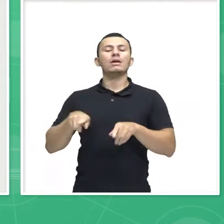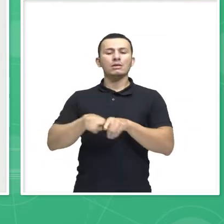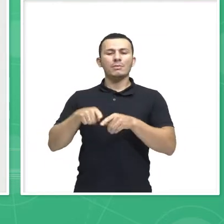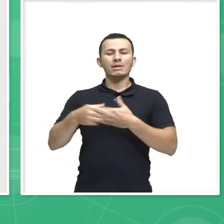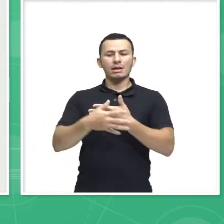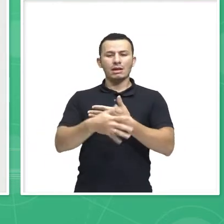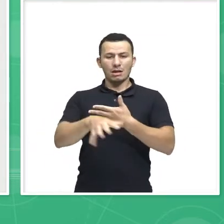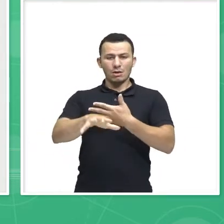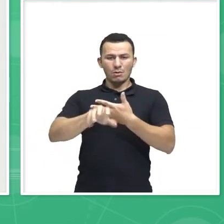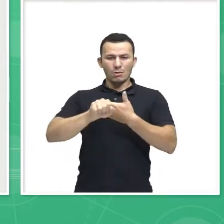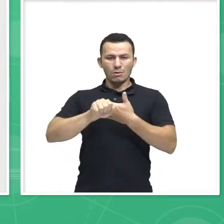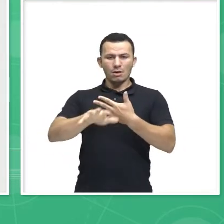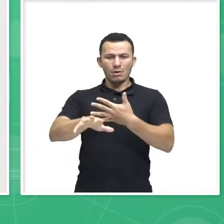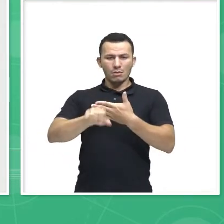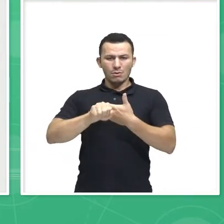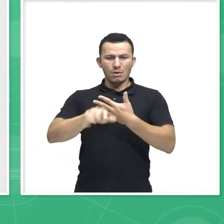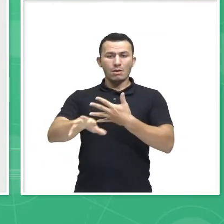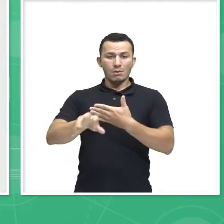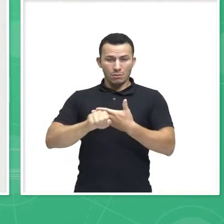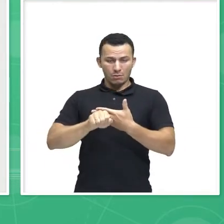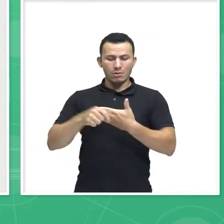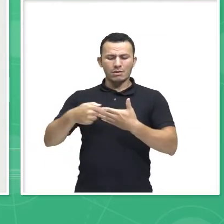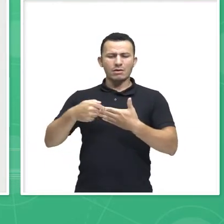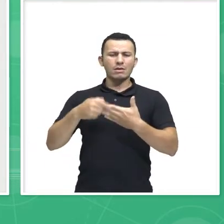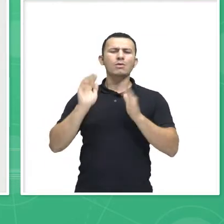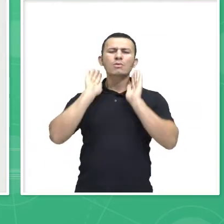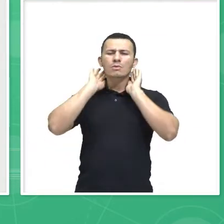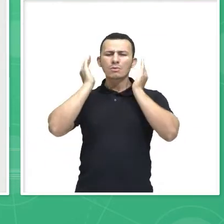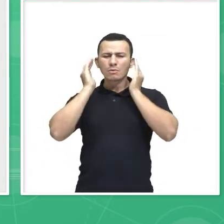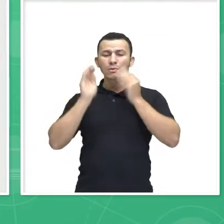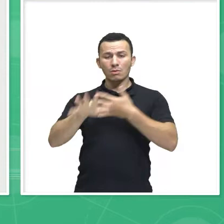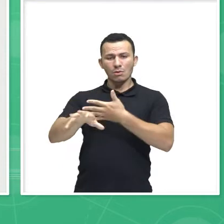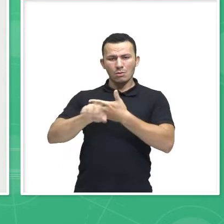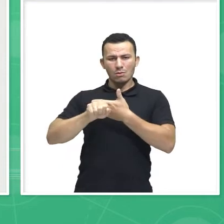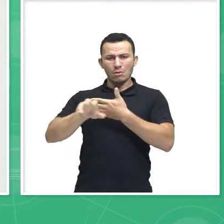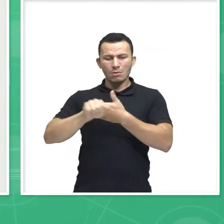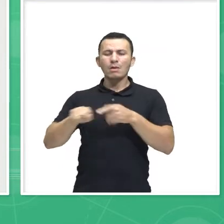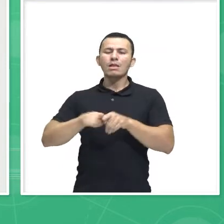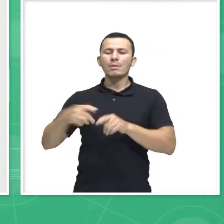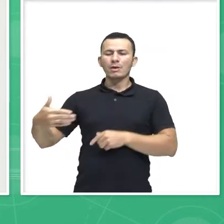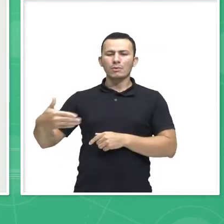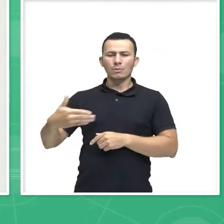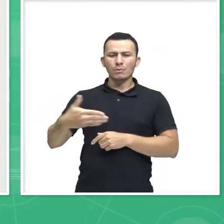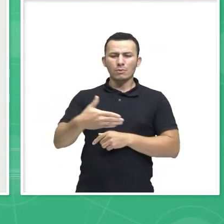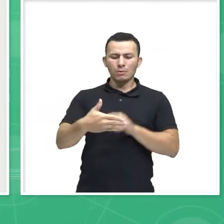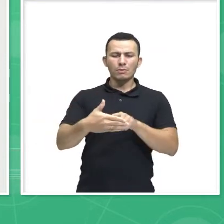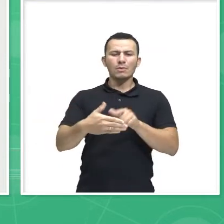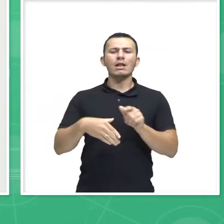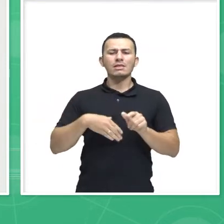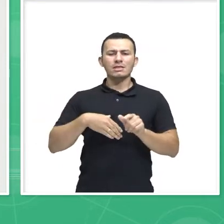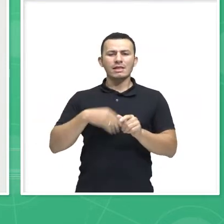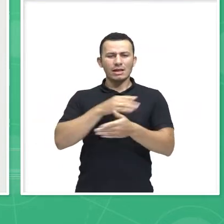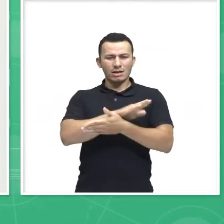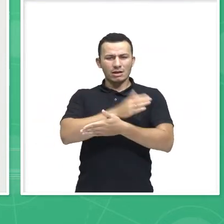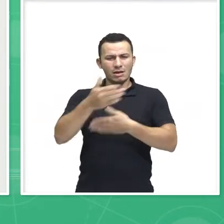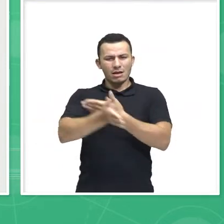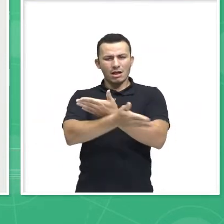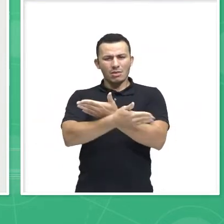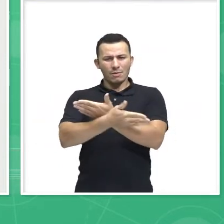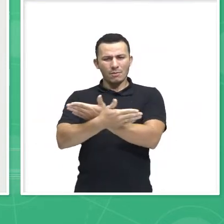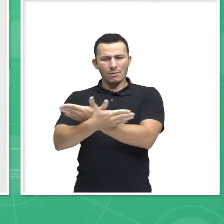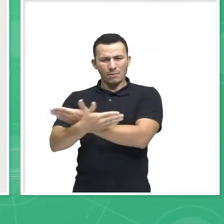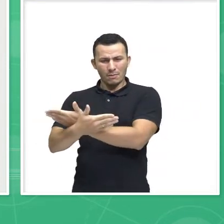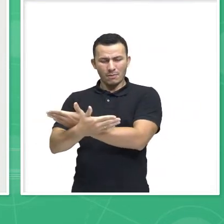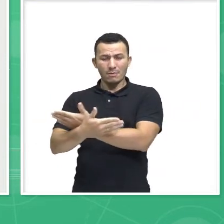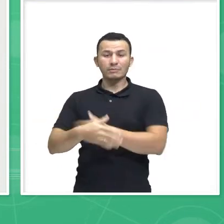sempre o modo de respiração e vão ser por brânquias e também as coisas a locomoção que se dá por nada deles e eles são animais